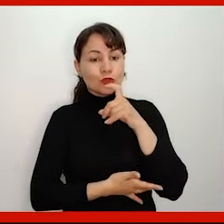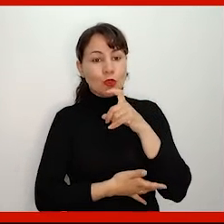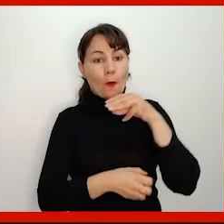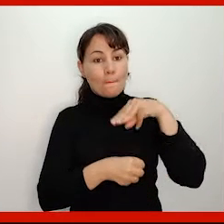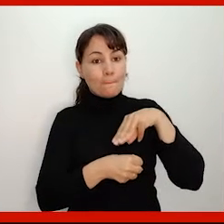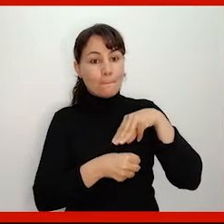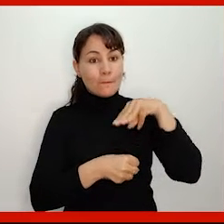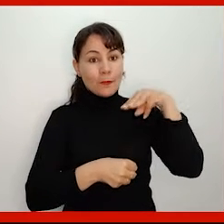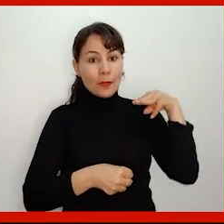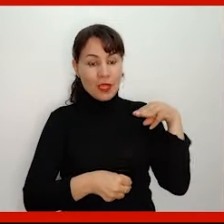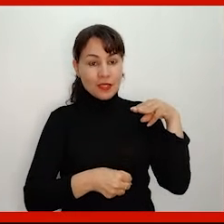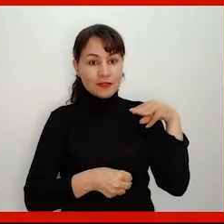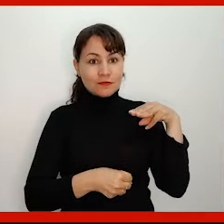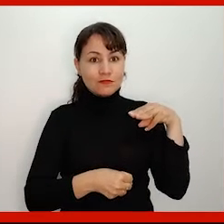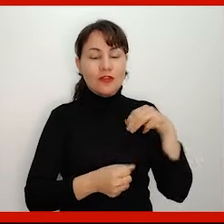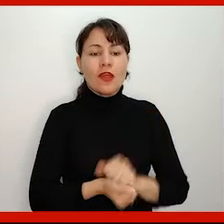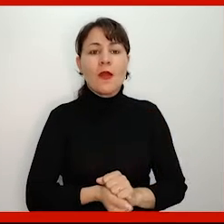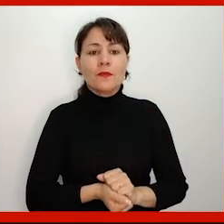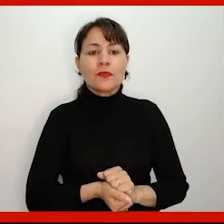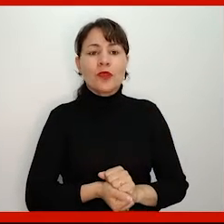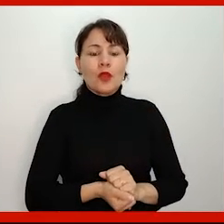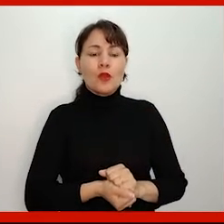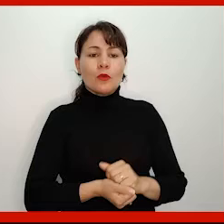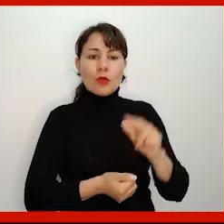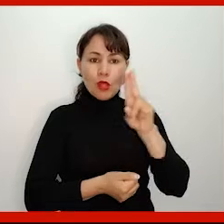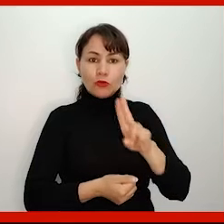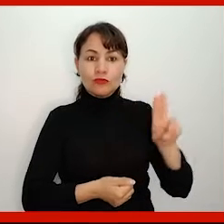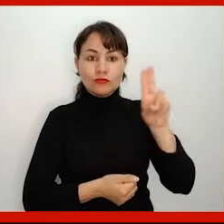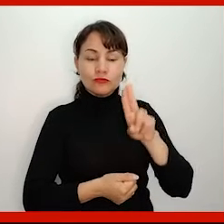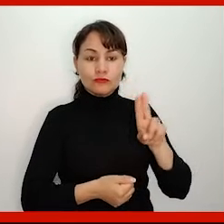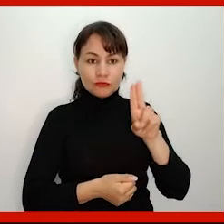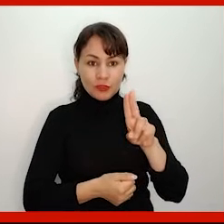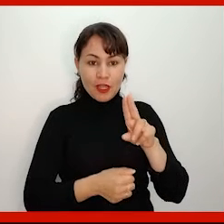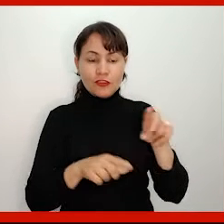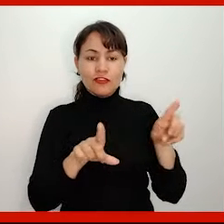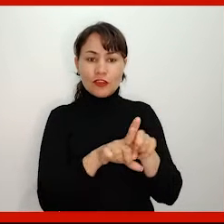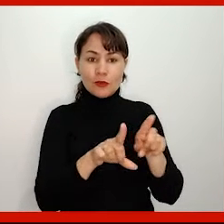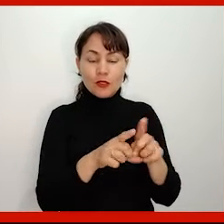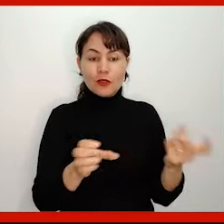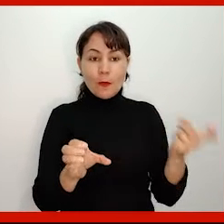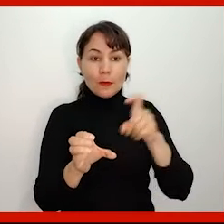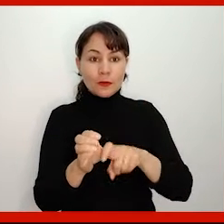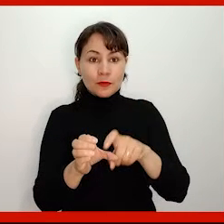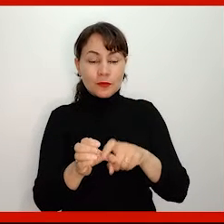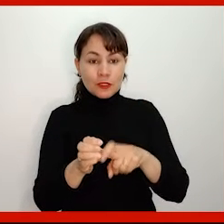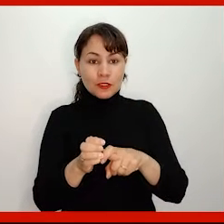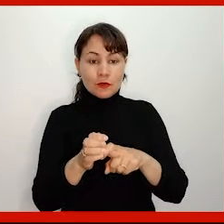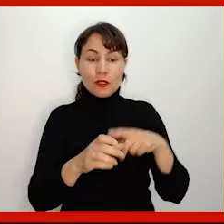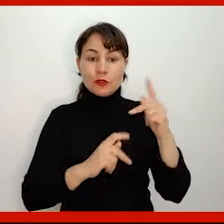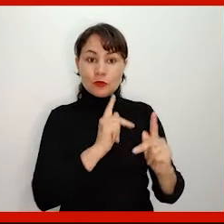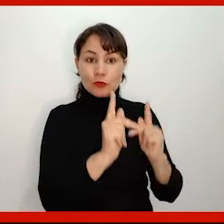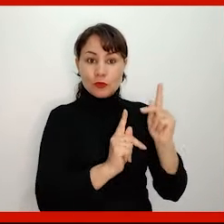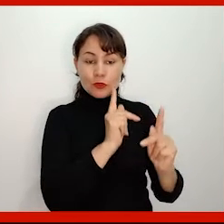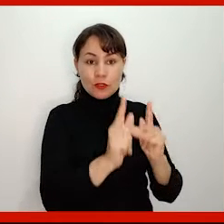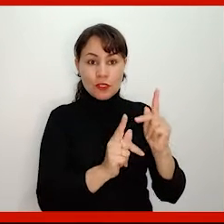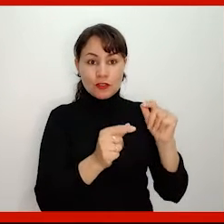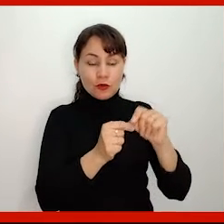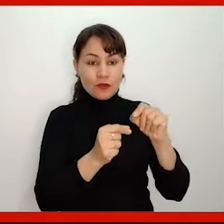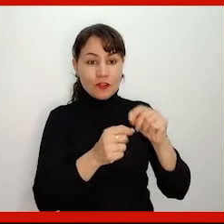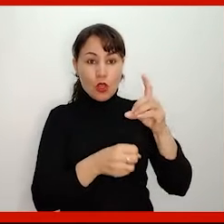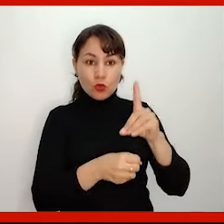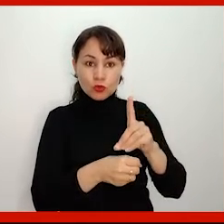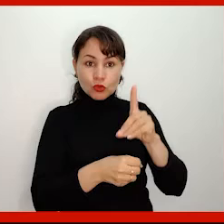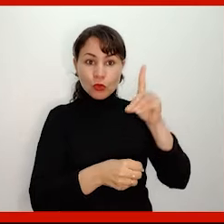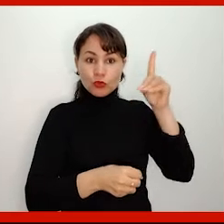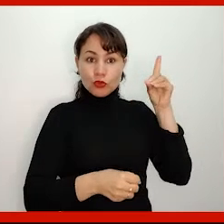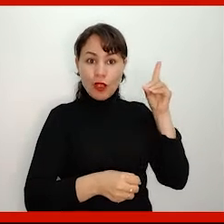Eu sou mestra em Neurociências e Cognição pela Universidade Federal do ABC e atualmente estou participando do processo de ingresso